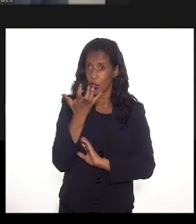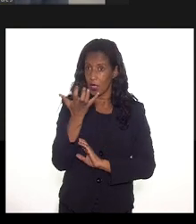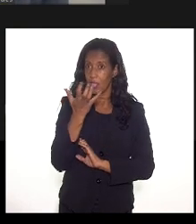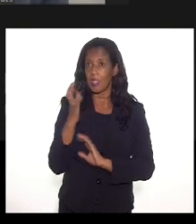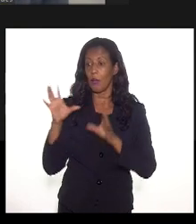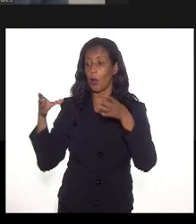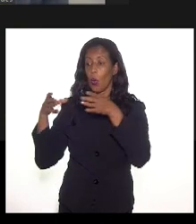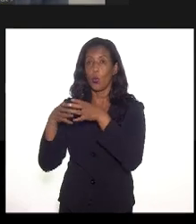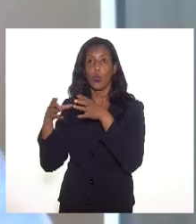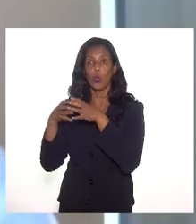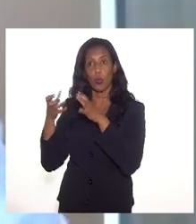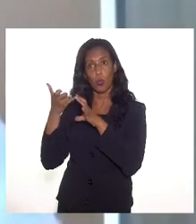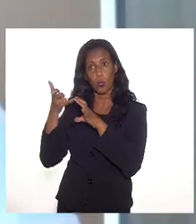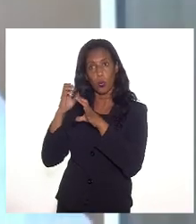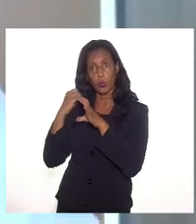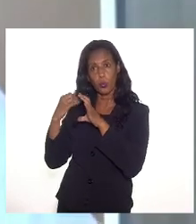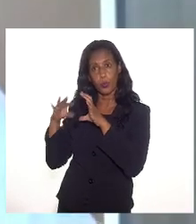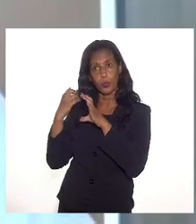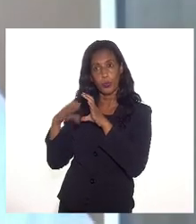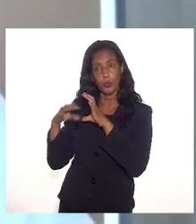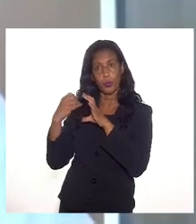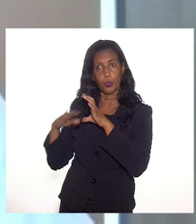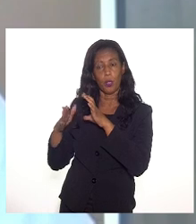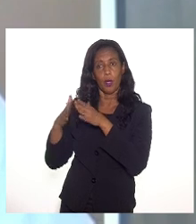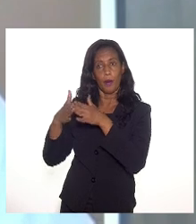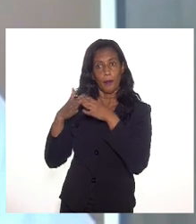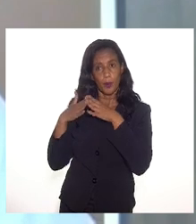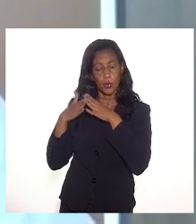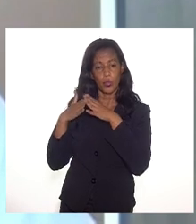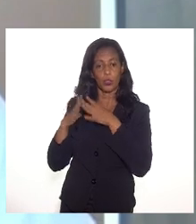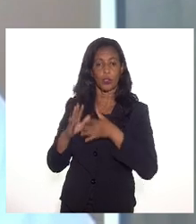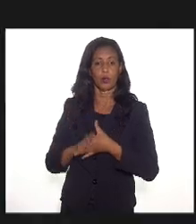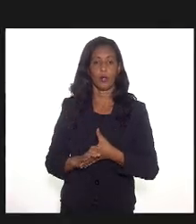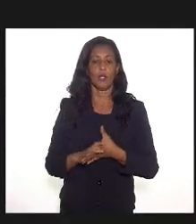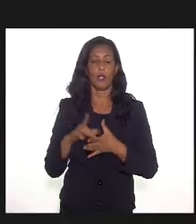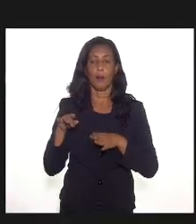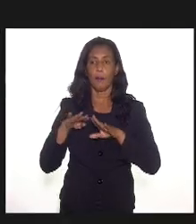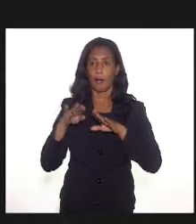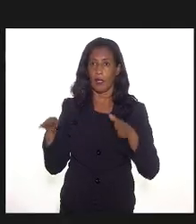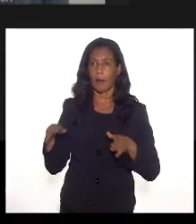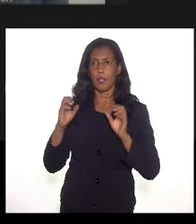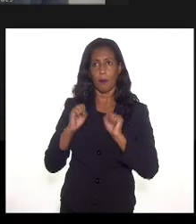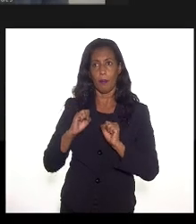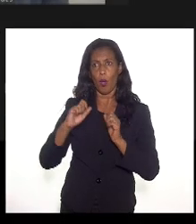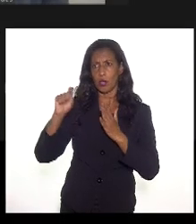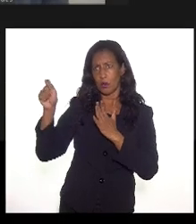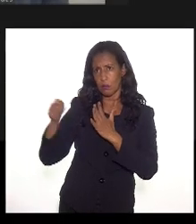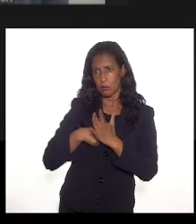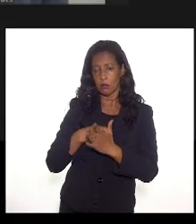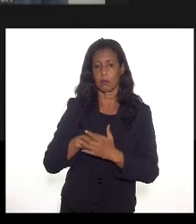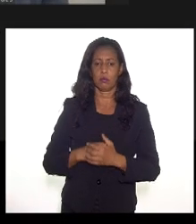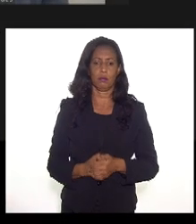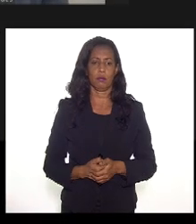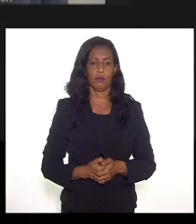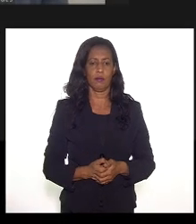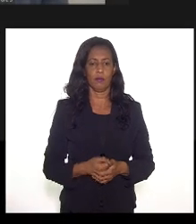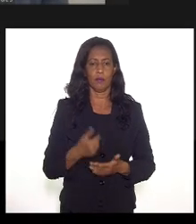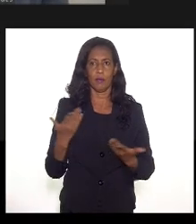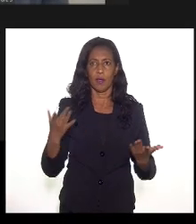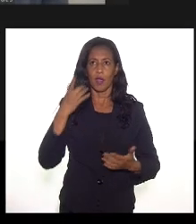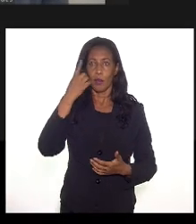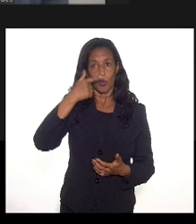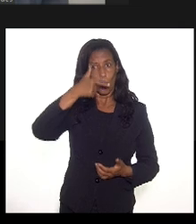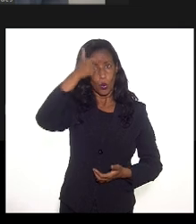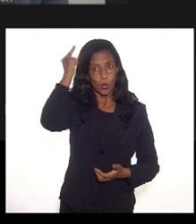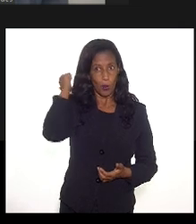lá no grupo a solicitação para que a mesa diretora possa fazer o registro. Deputado Luiz Paulo.